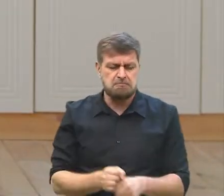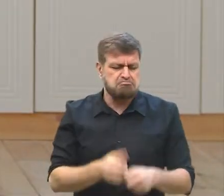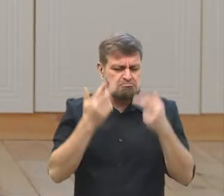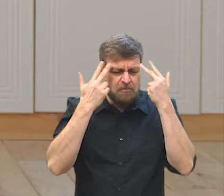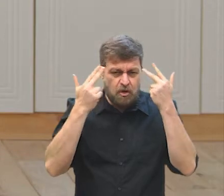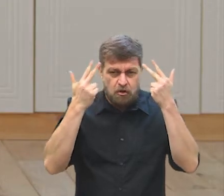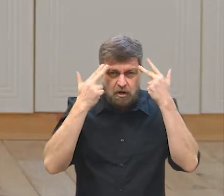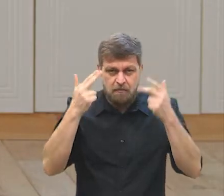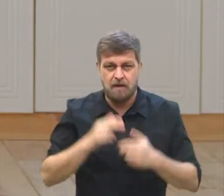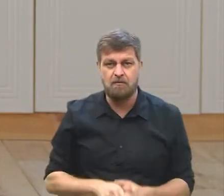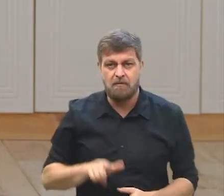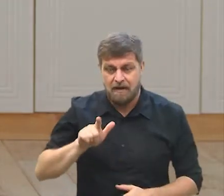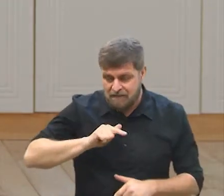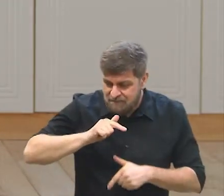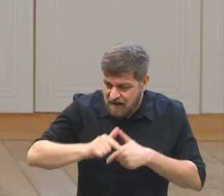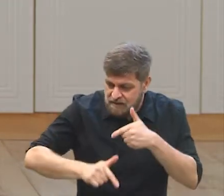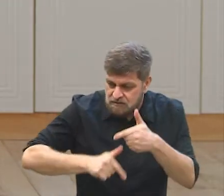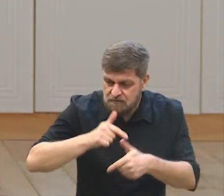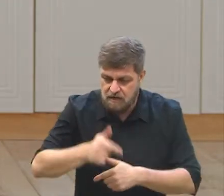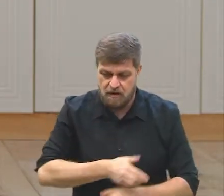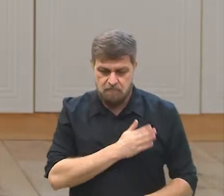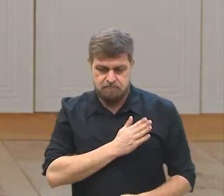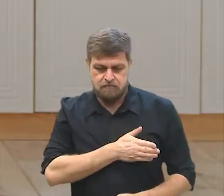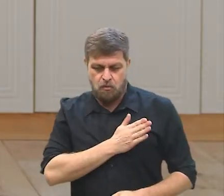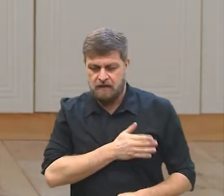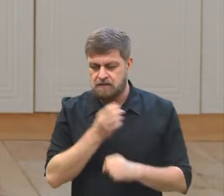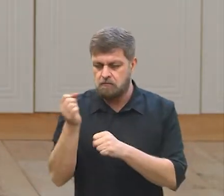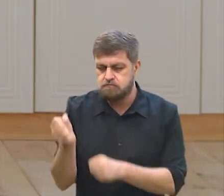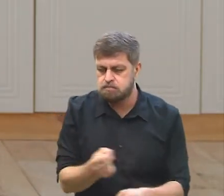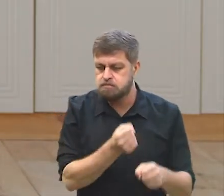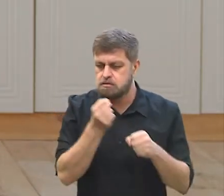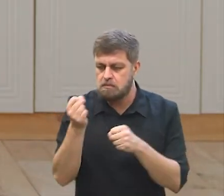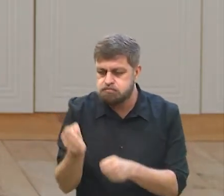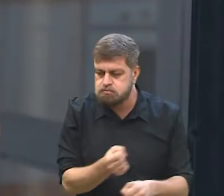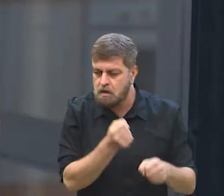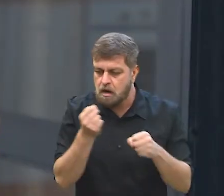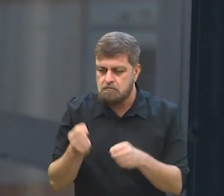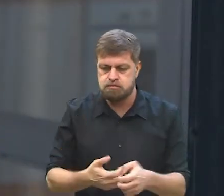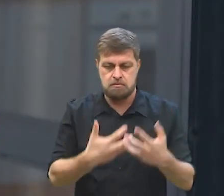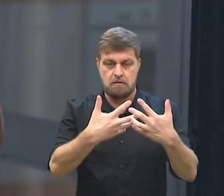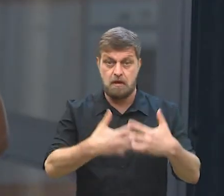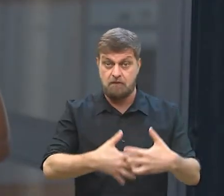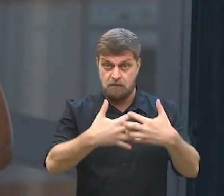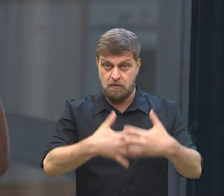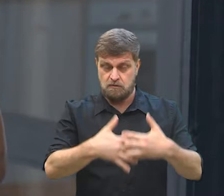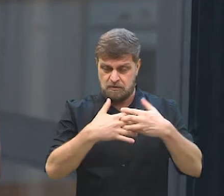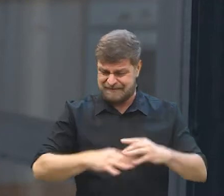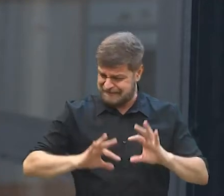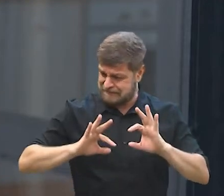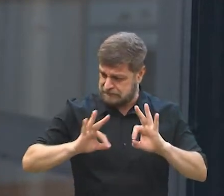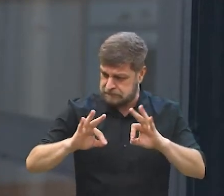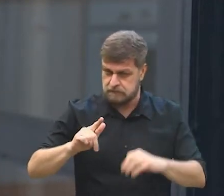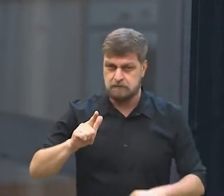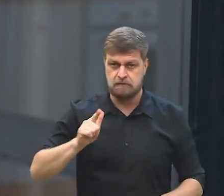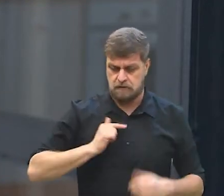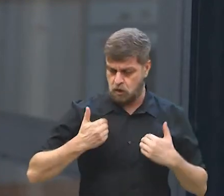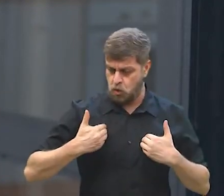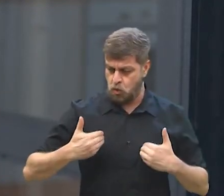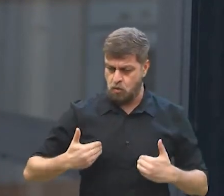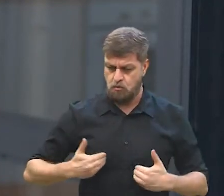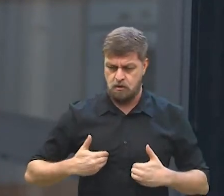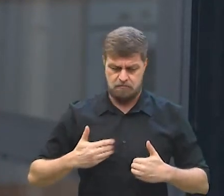E elas varrem, é um cardiovascular muito bem, é muito bom, muito bem feito. Então, elas têm uma resistência muito